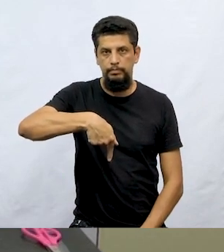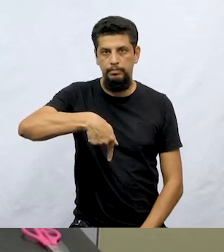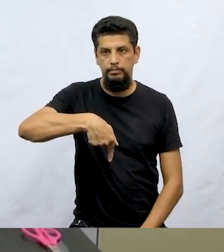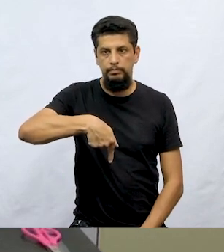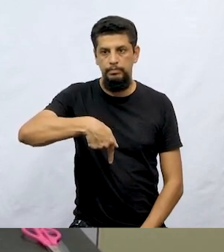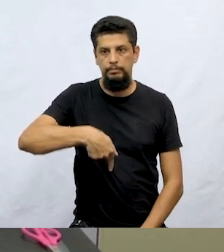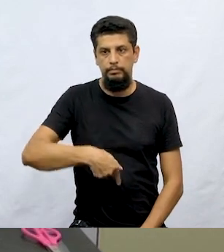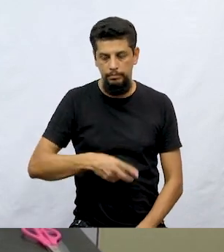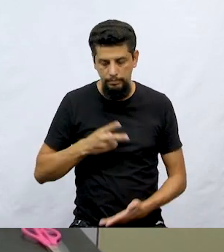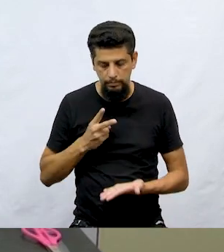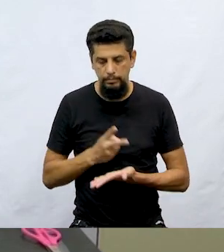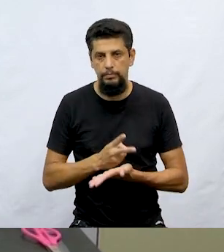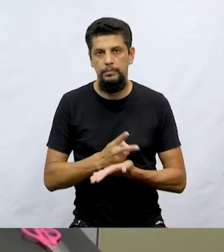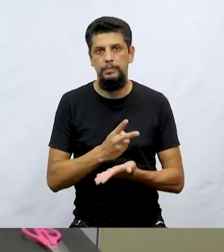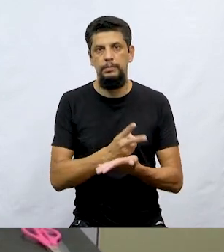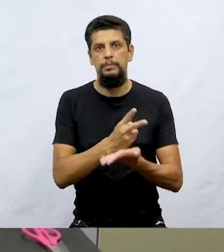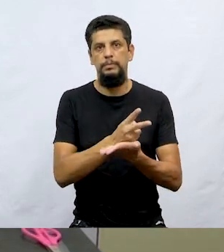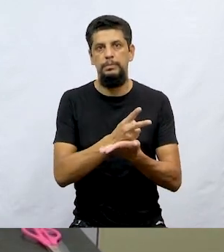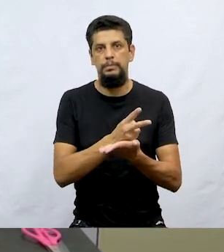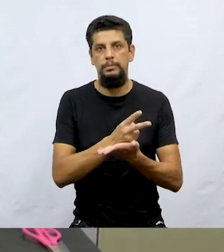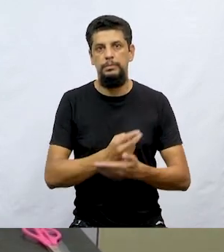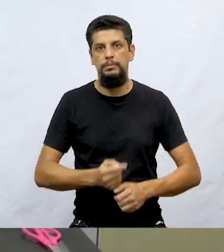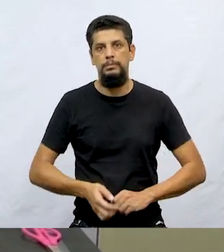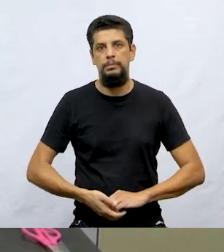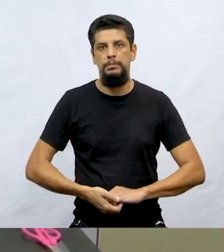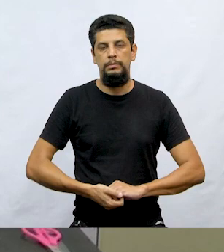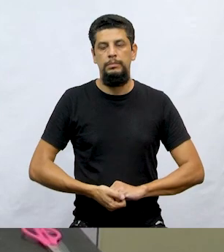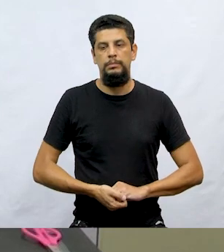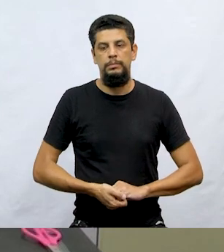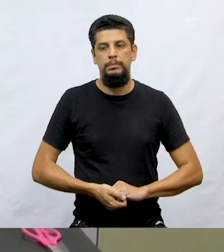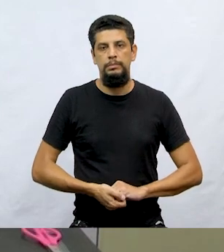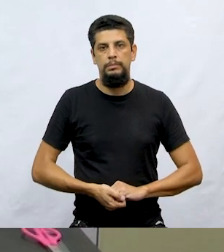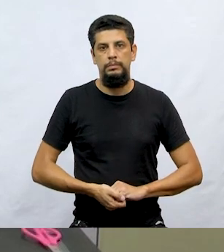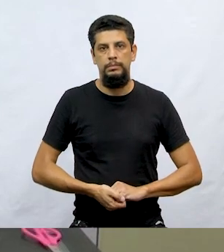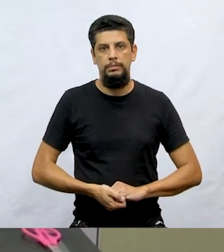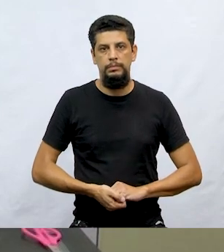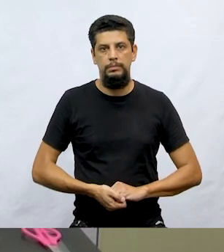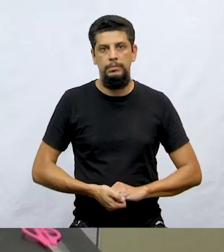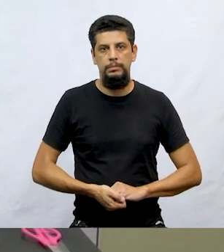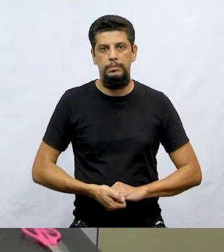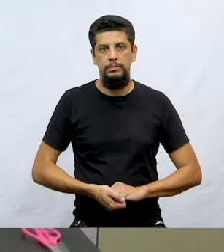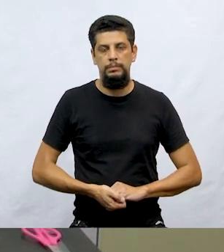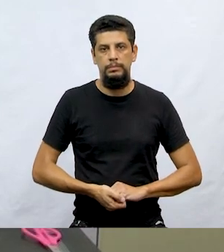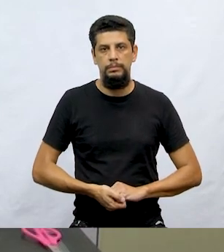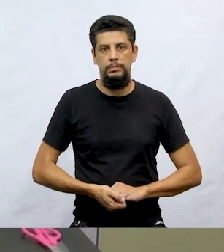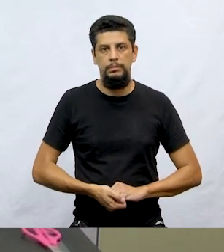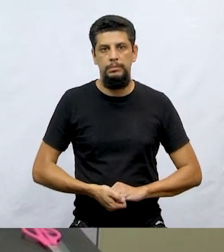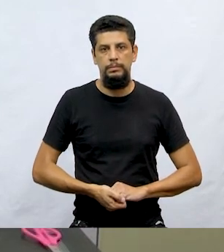Vamos lá. Continuando.